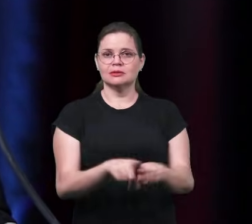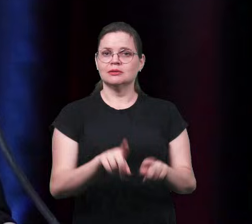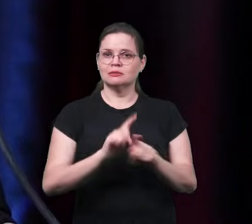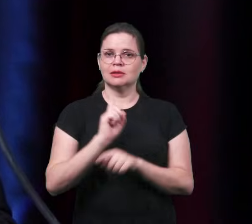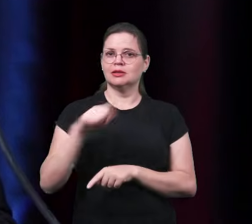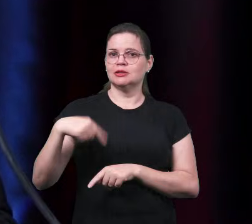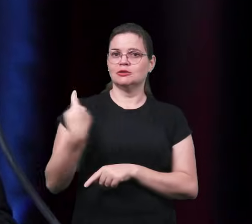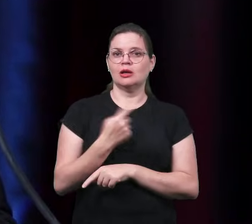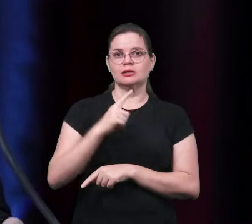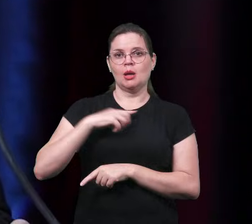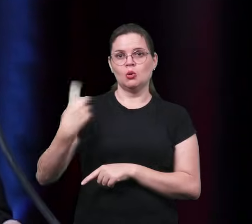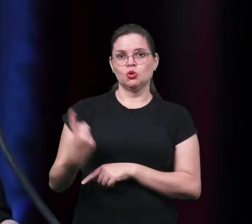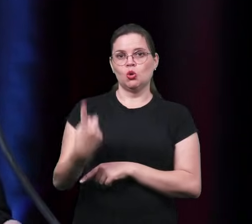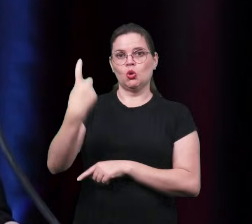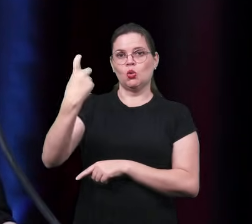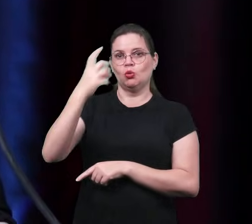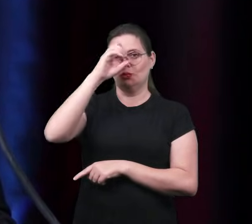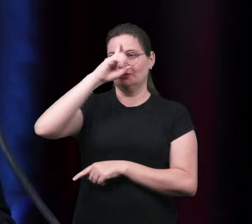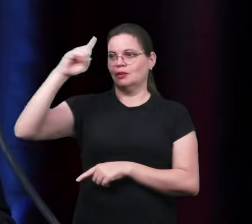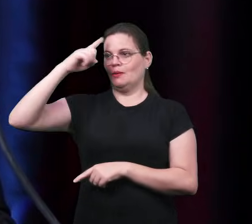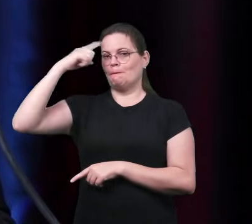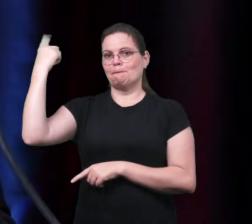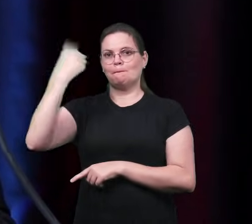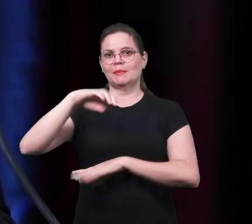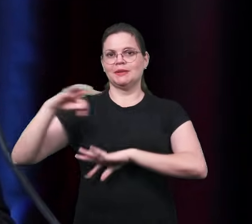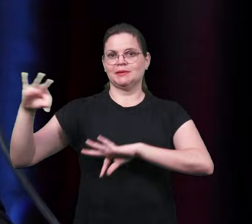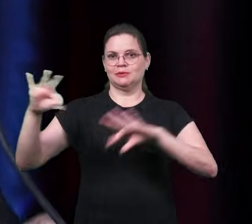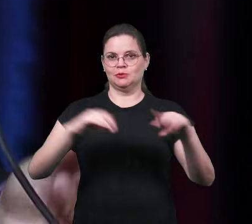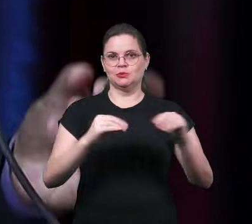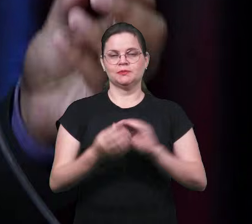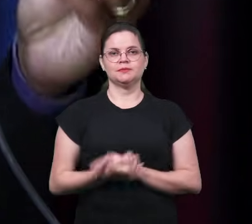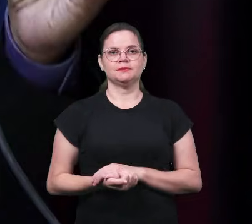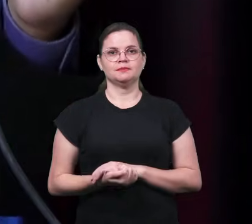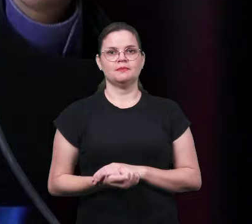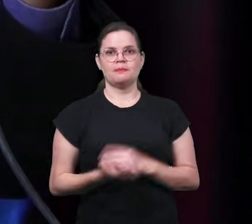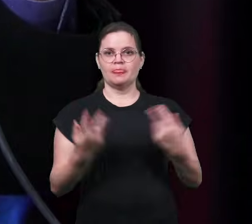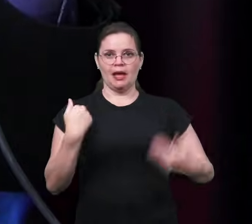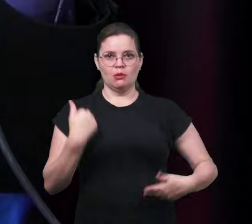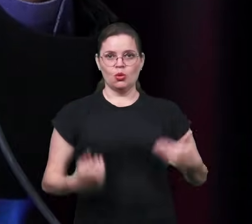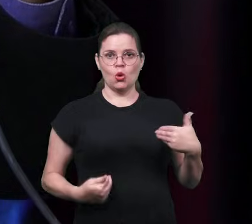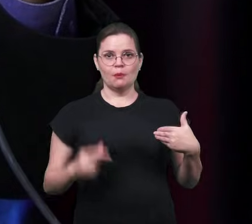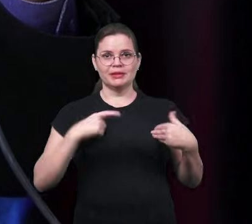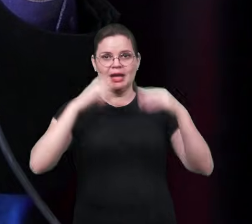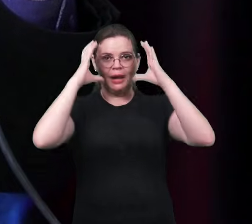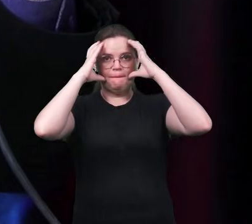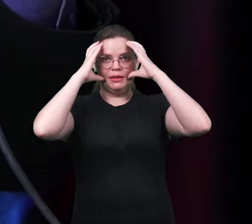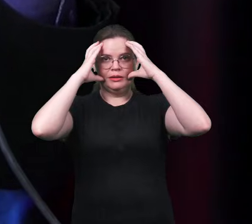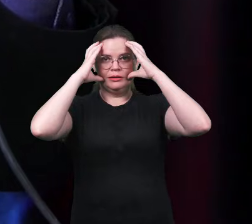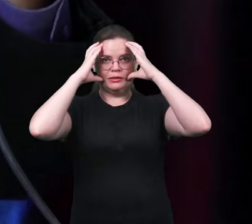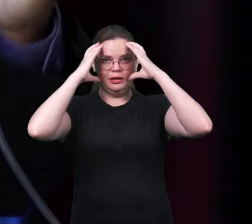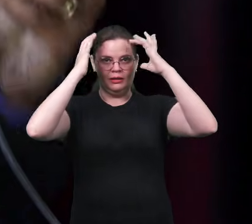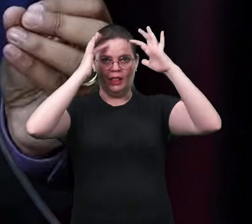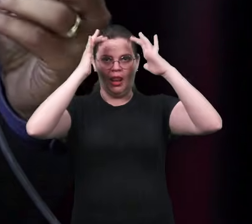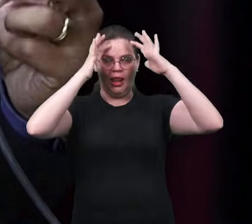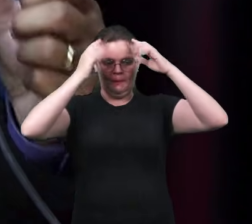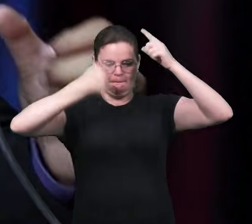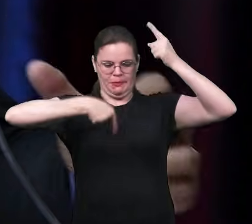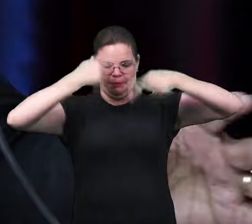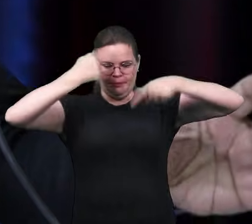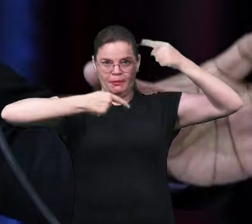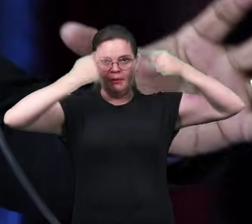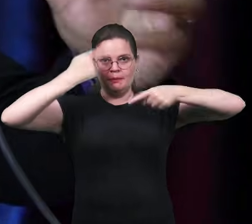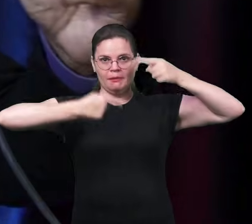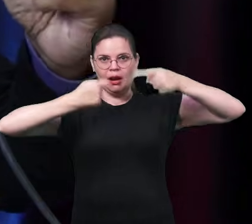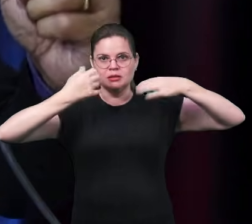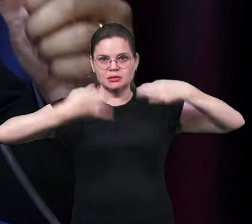comando central, como corpo, né? Então, mas porque o cabeça envia o comando para